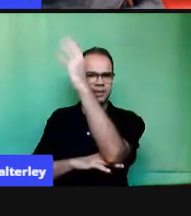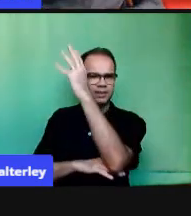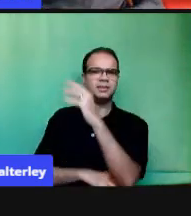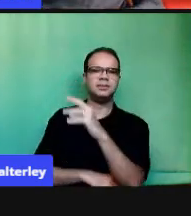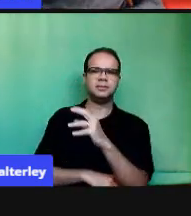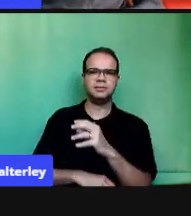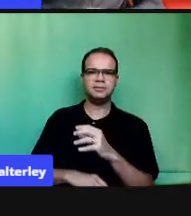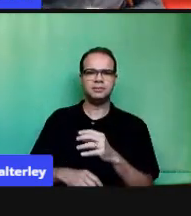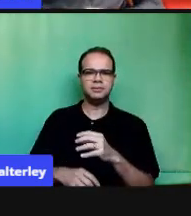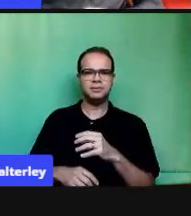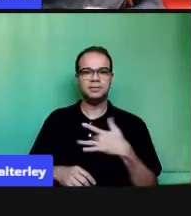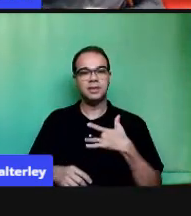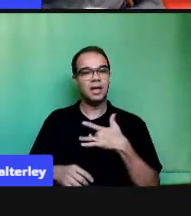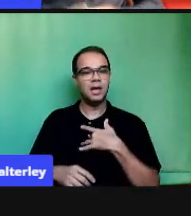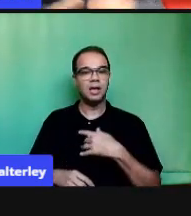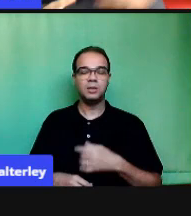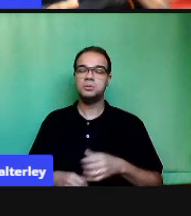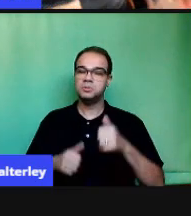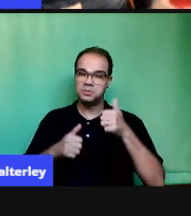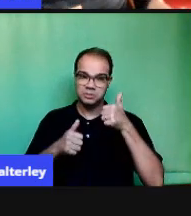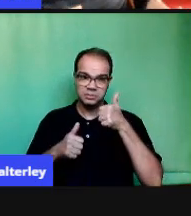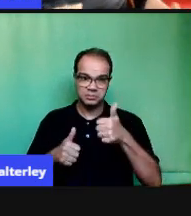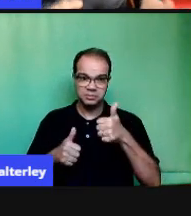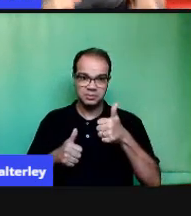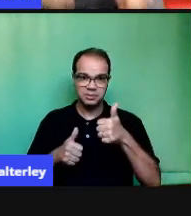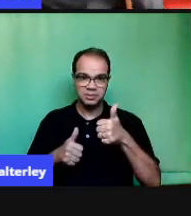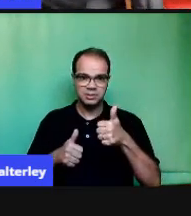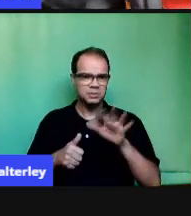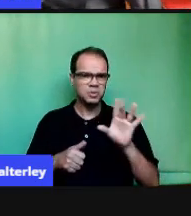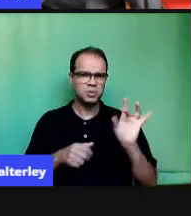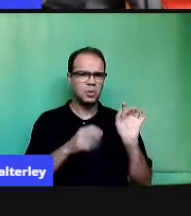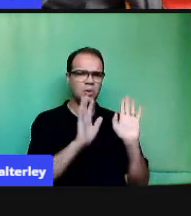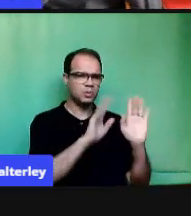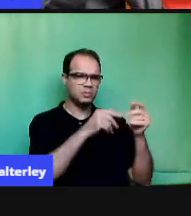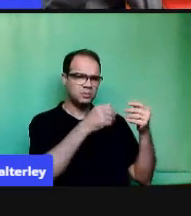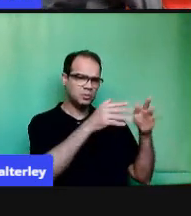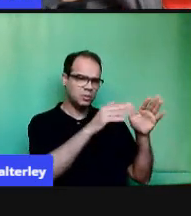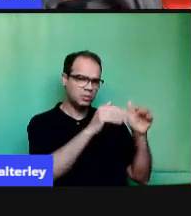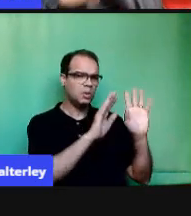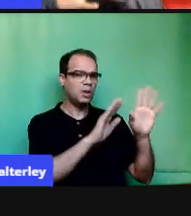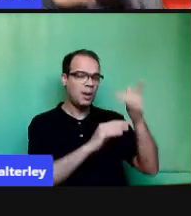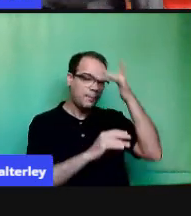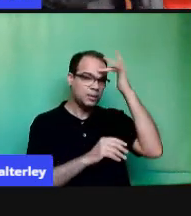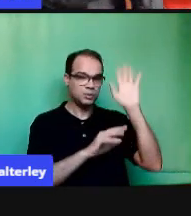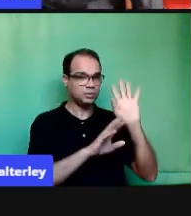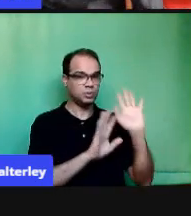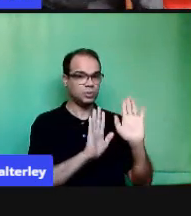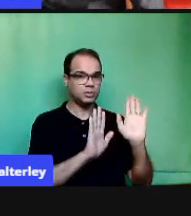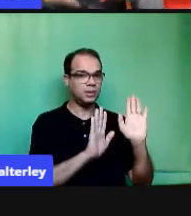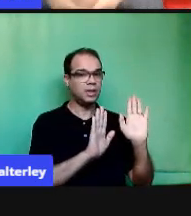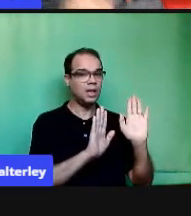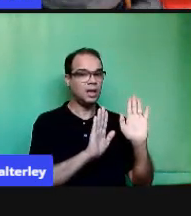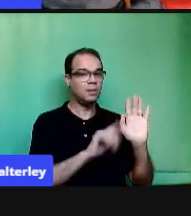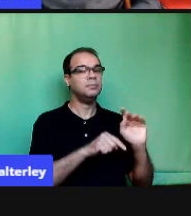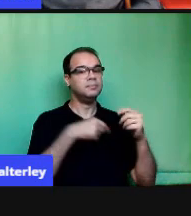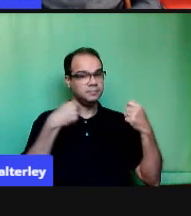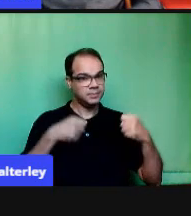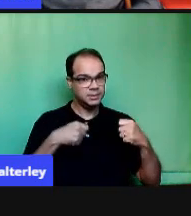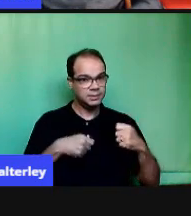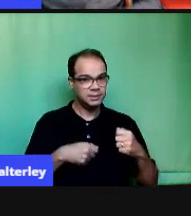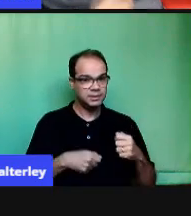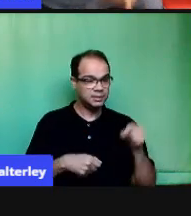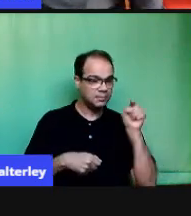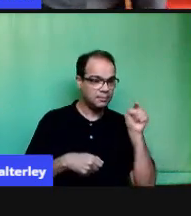indivíduo como um ser único, certo? Um ser individual. Nós precisamos ter mantido esse tripé, né, para que a gente